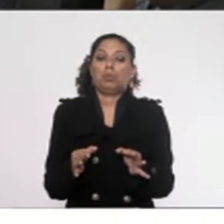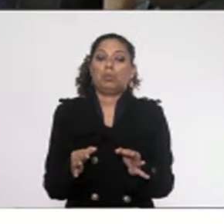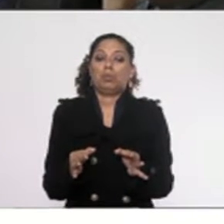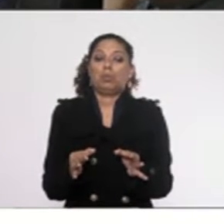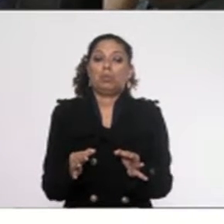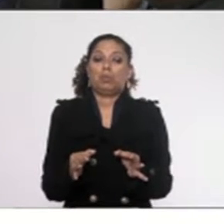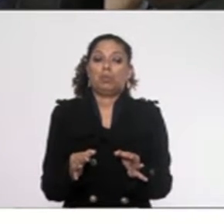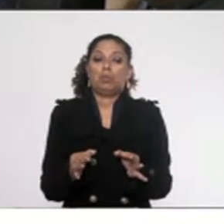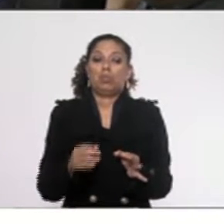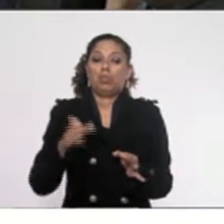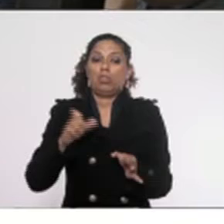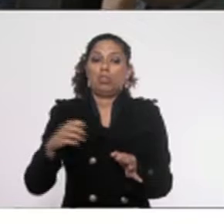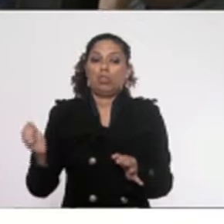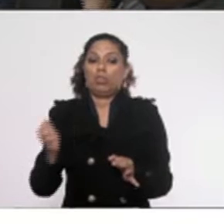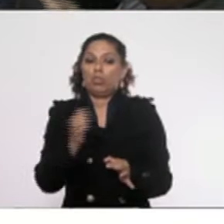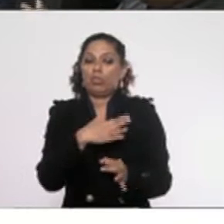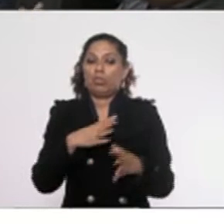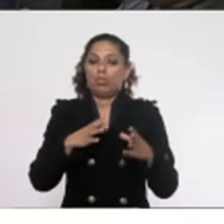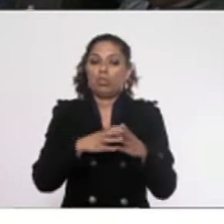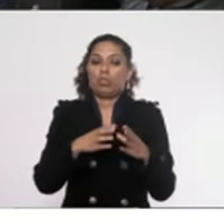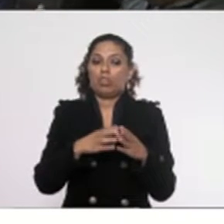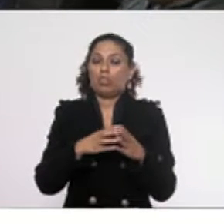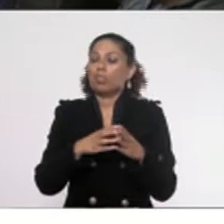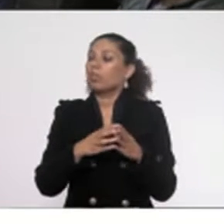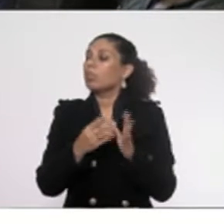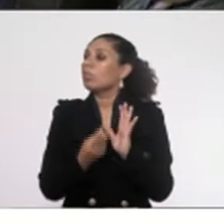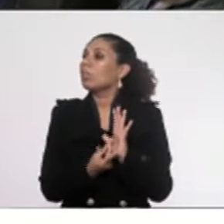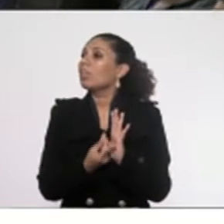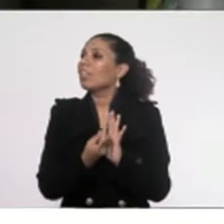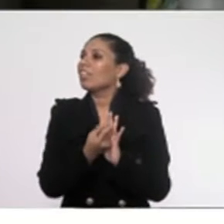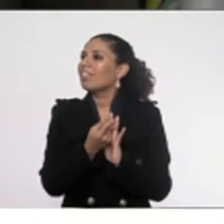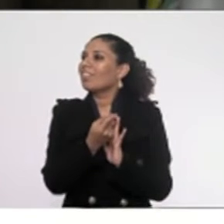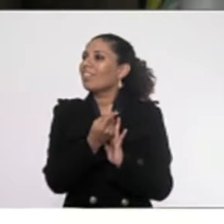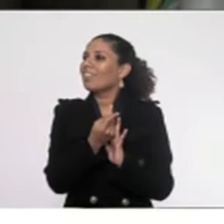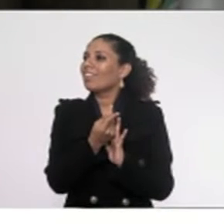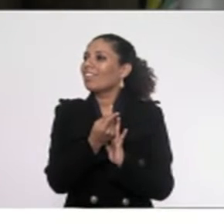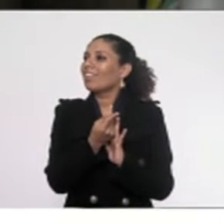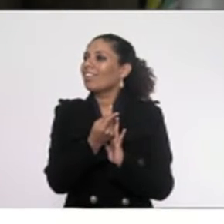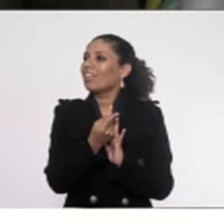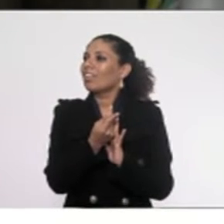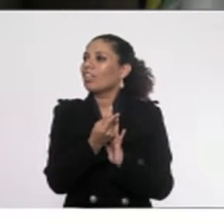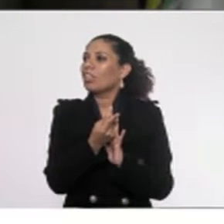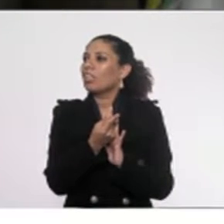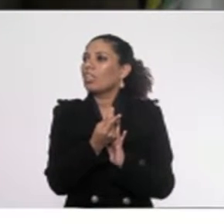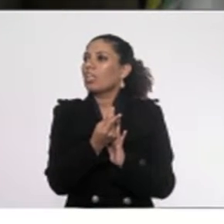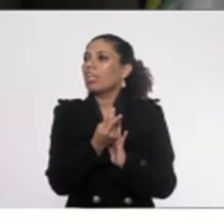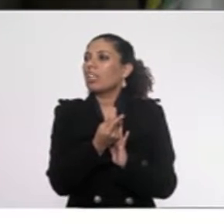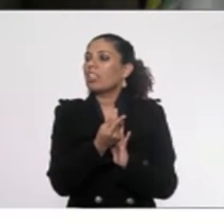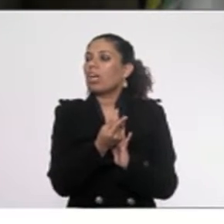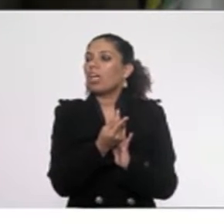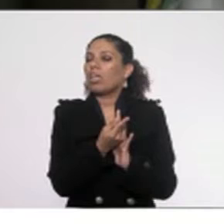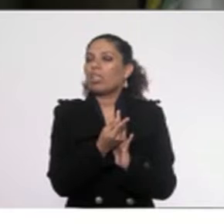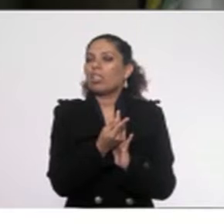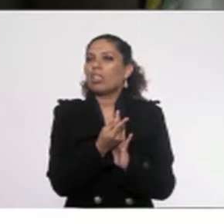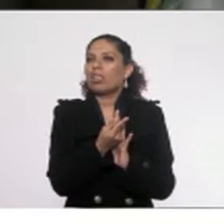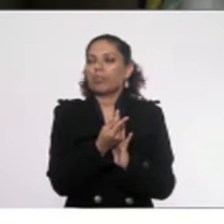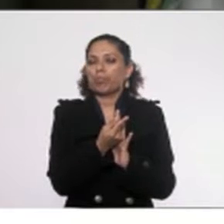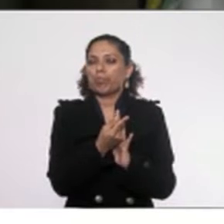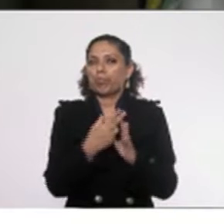isto será uma novidade na Comissão de Orçamento. Desde que eu tenho assento na Comissão de